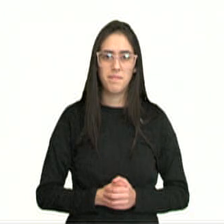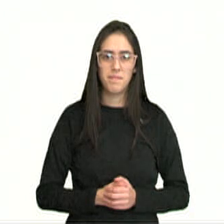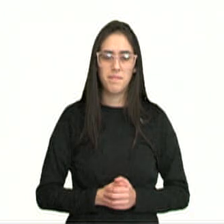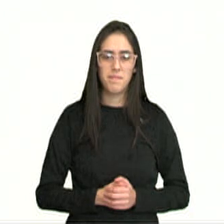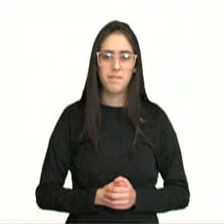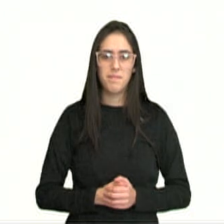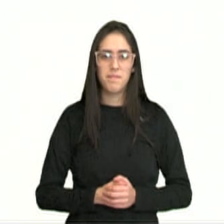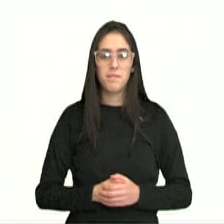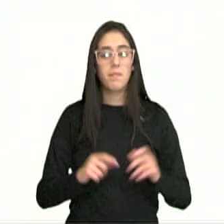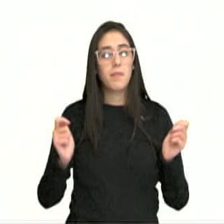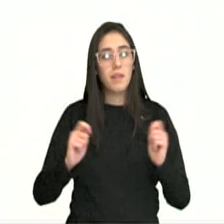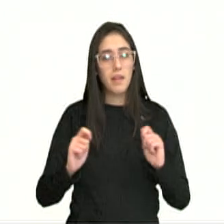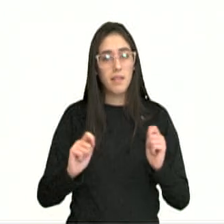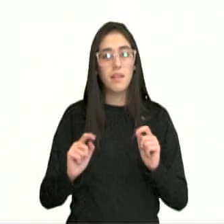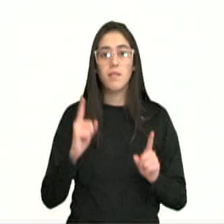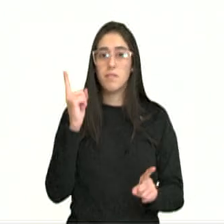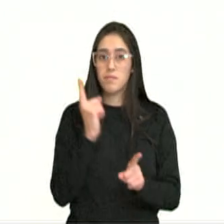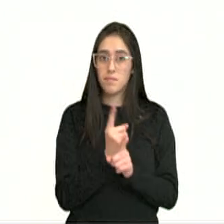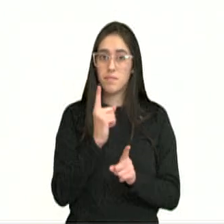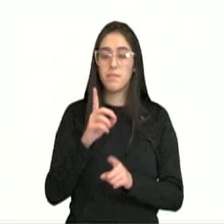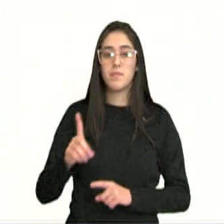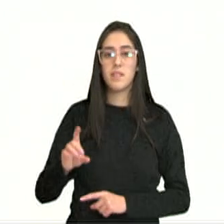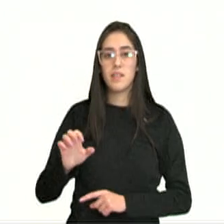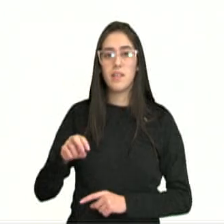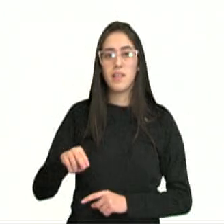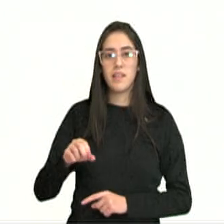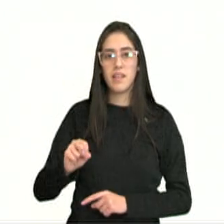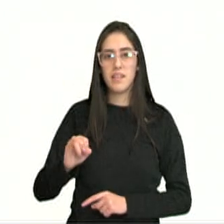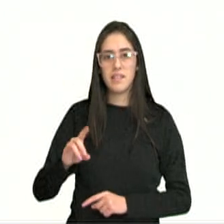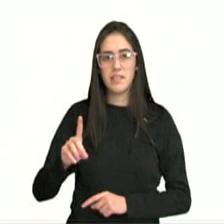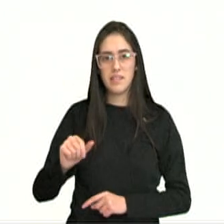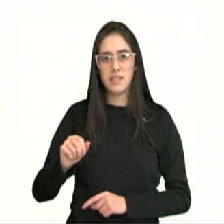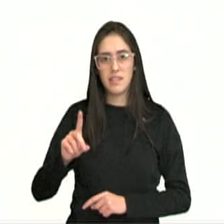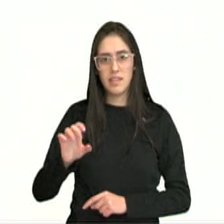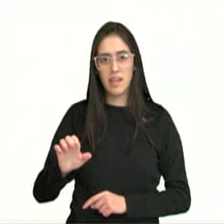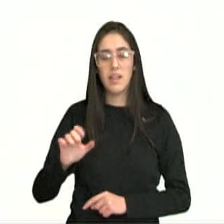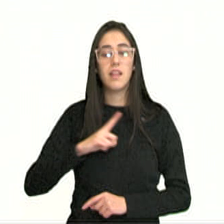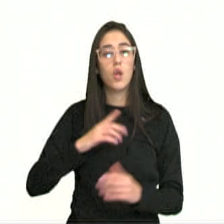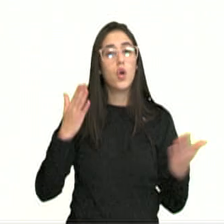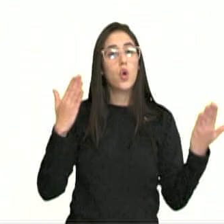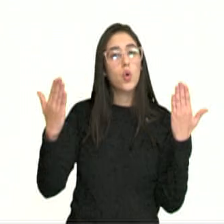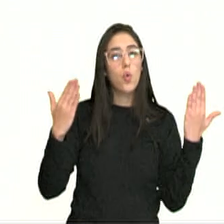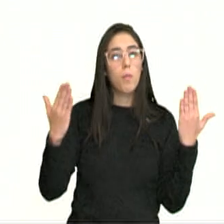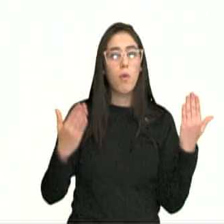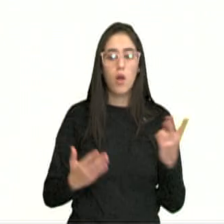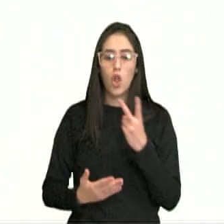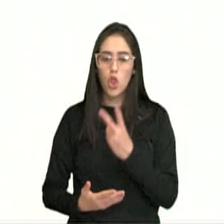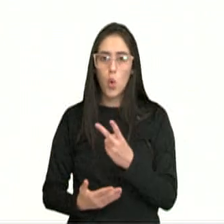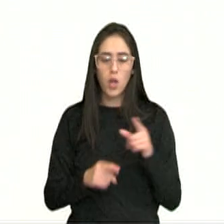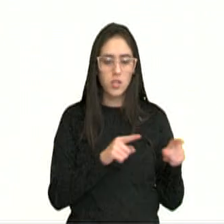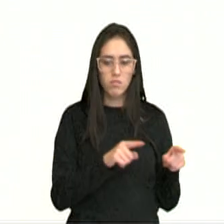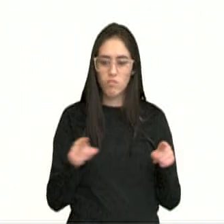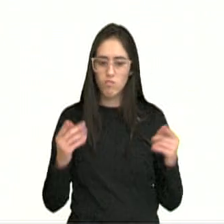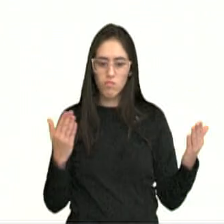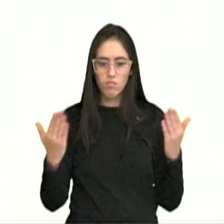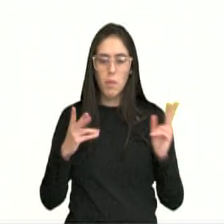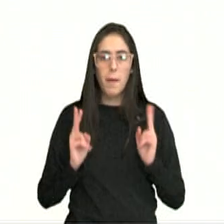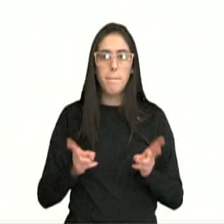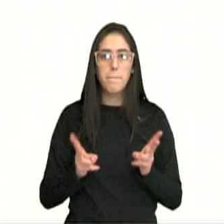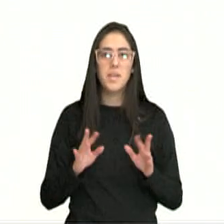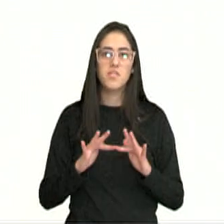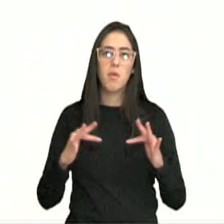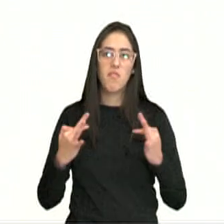É possível determinar a densidade dos elementos comparando dois elementos ou mais em um mesmo período ou em uma mesma